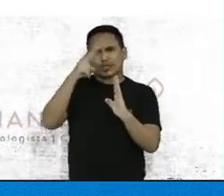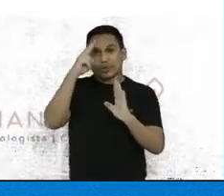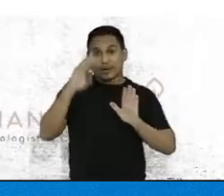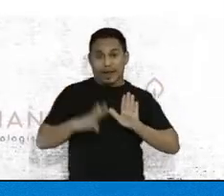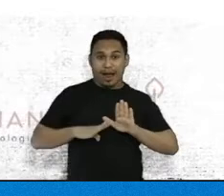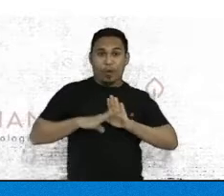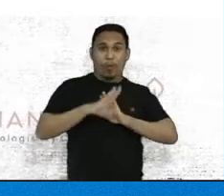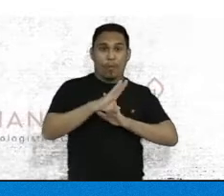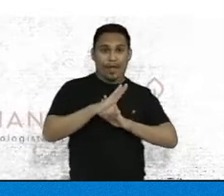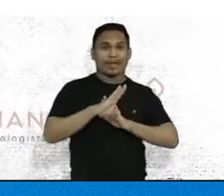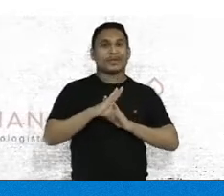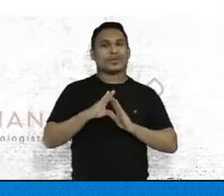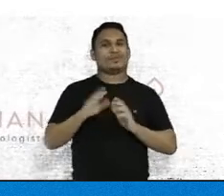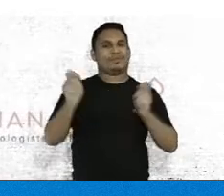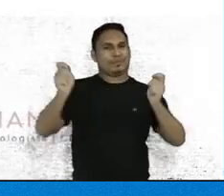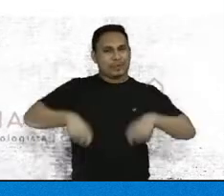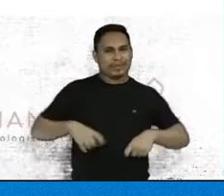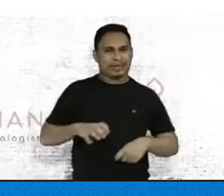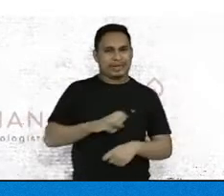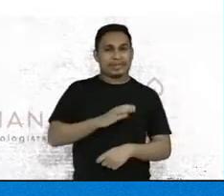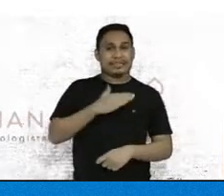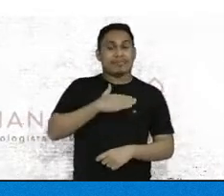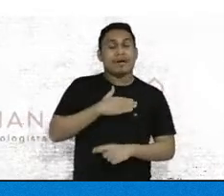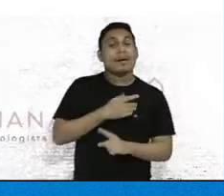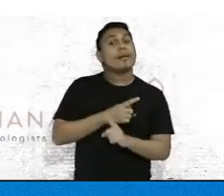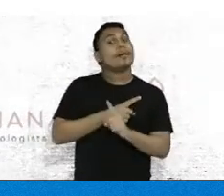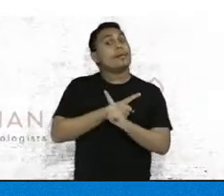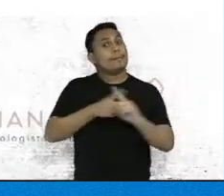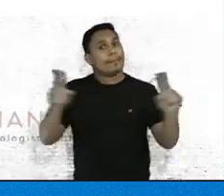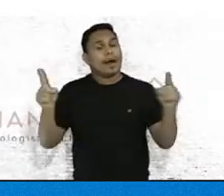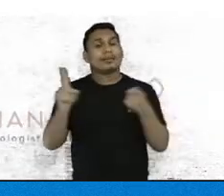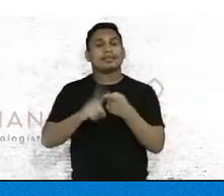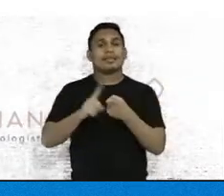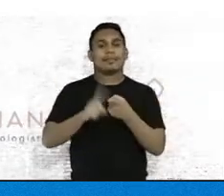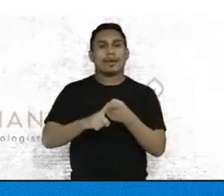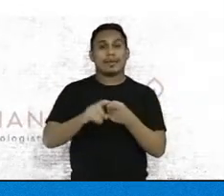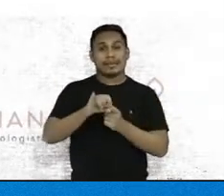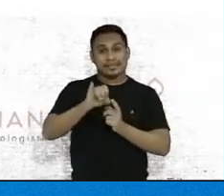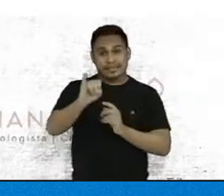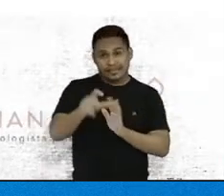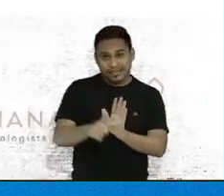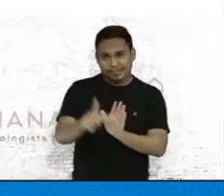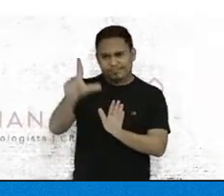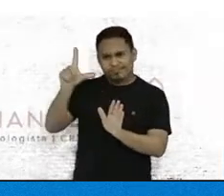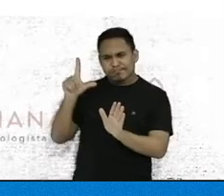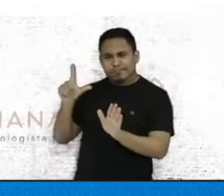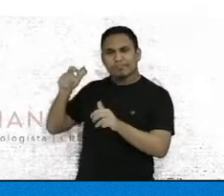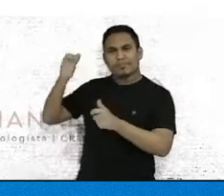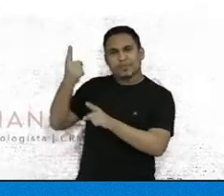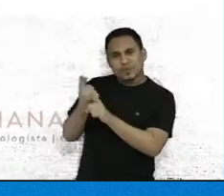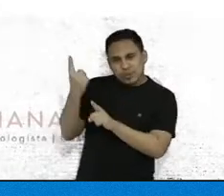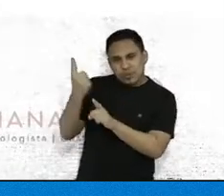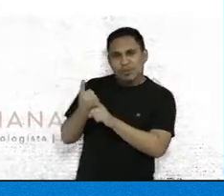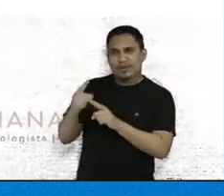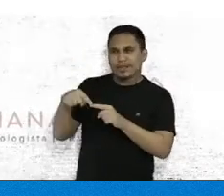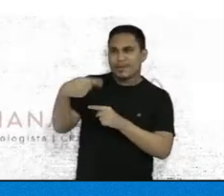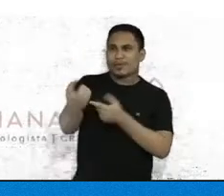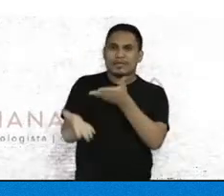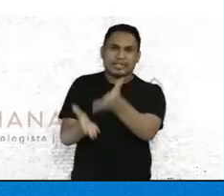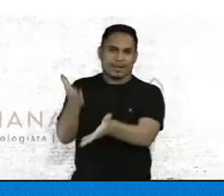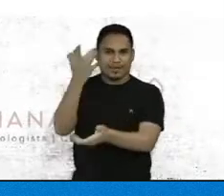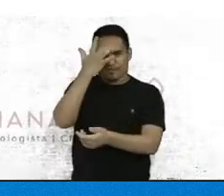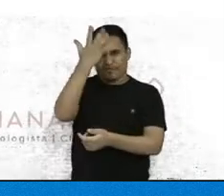anticorpo antitireoide está associada a um prognóstico mais favorável, tá? Talvez porque esses pacientes têm